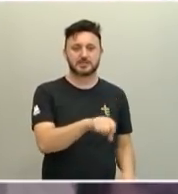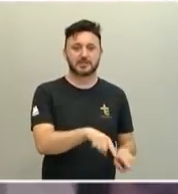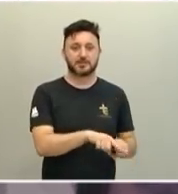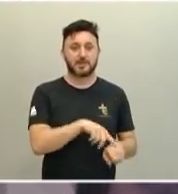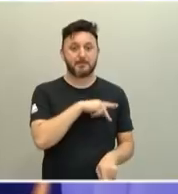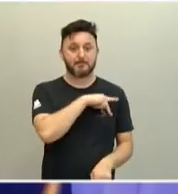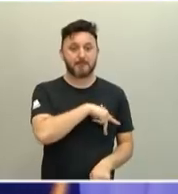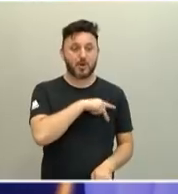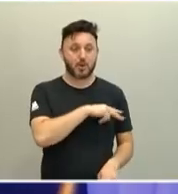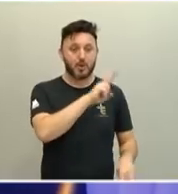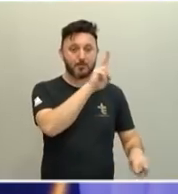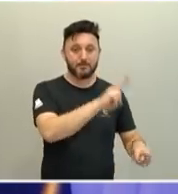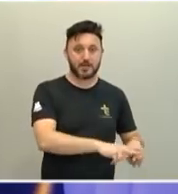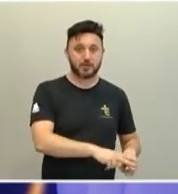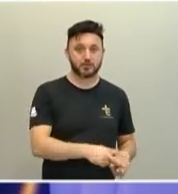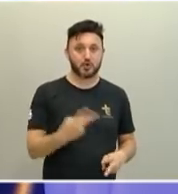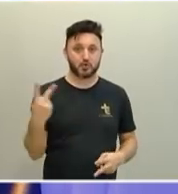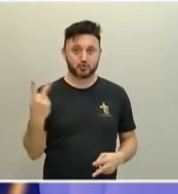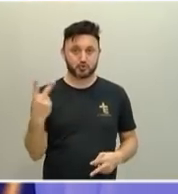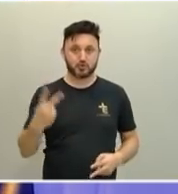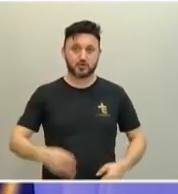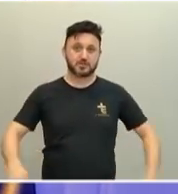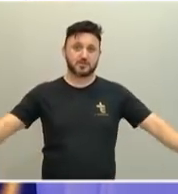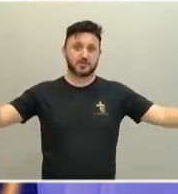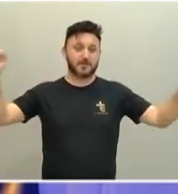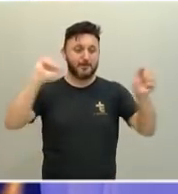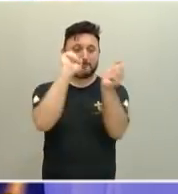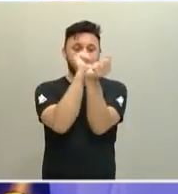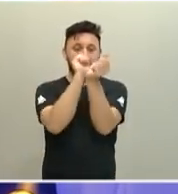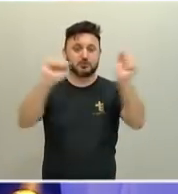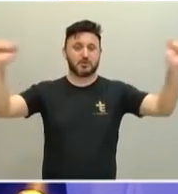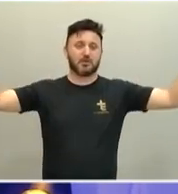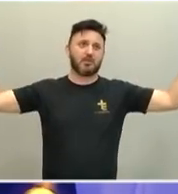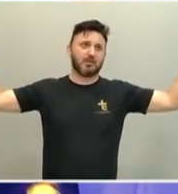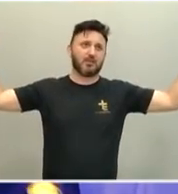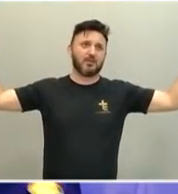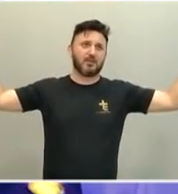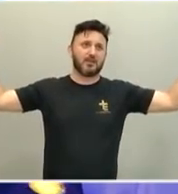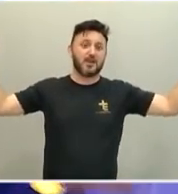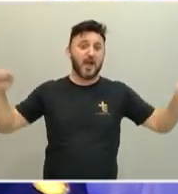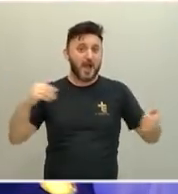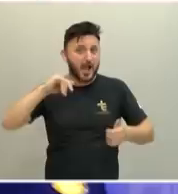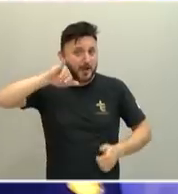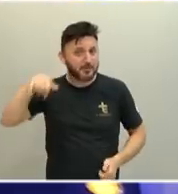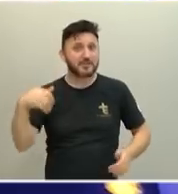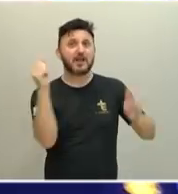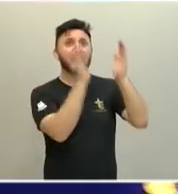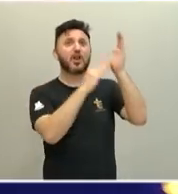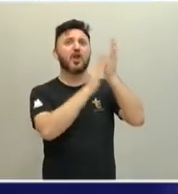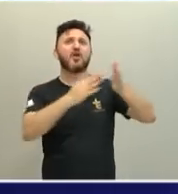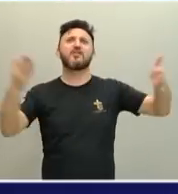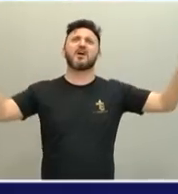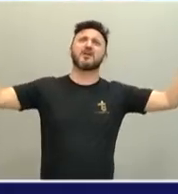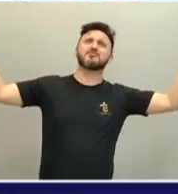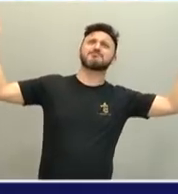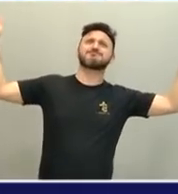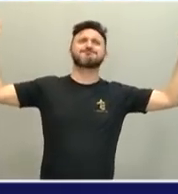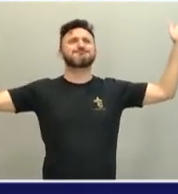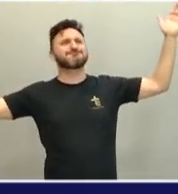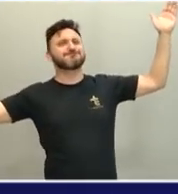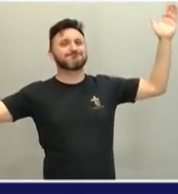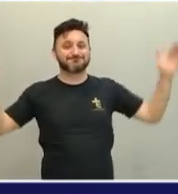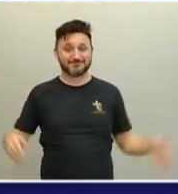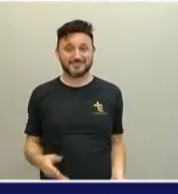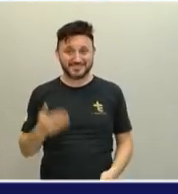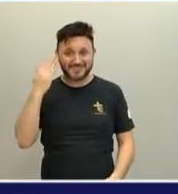preso. Com as mãos para cima. Já que está com a mão para cima, aproveita e louva. É o que eles fizeram. Está lá no capítulo